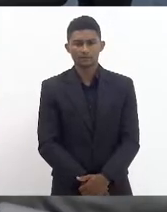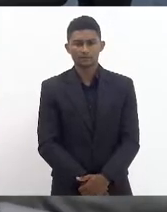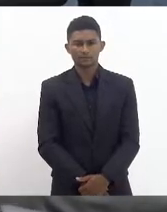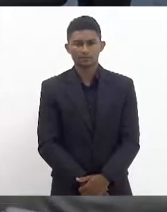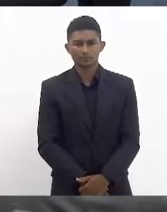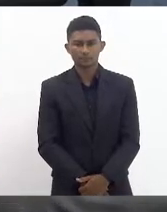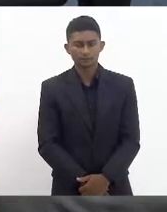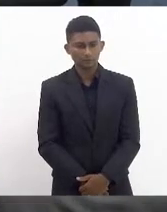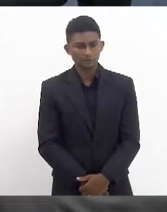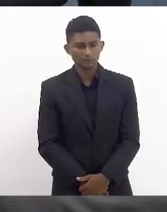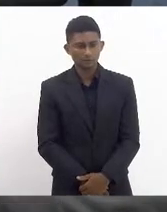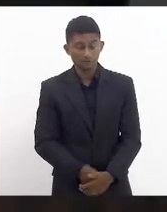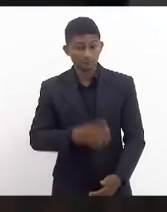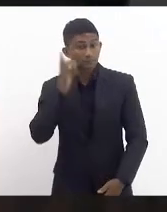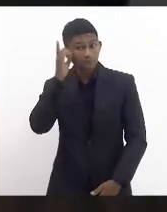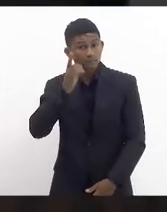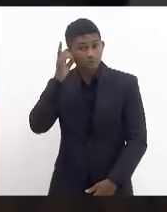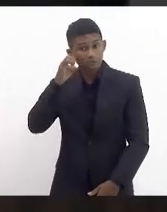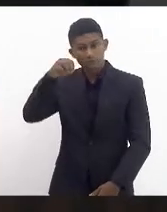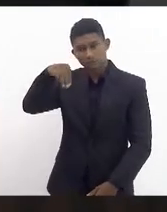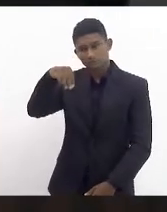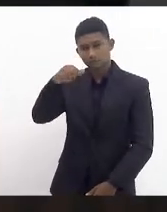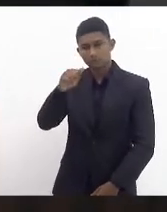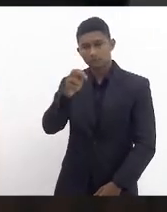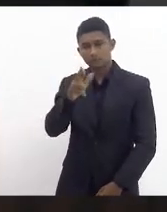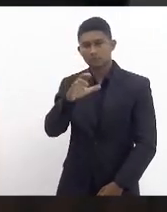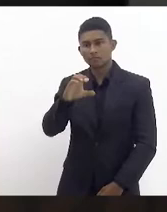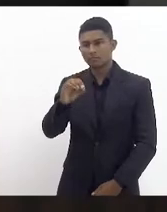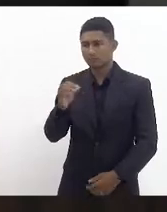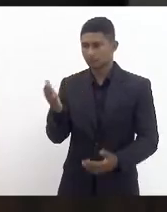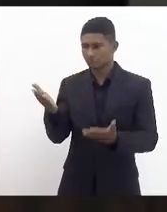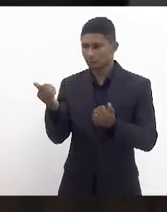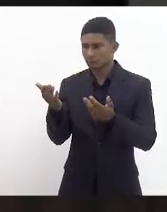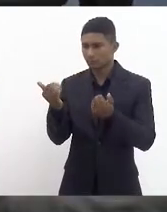Deputado Márcio Gualberto, deputado Márcio Gualberto, por favor.